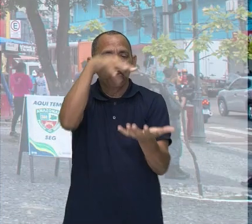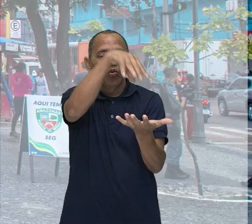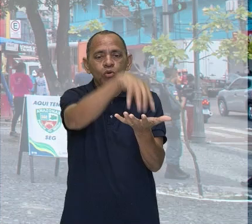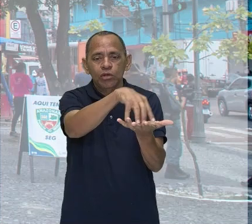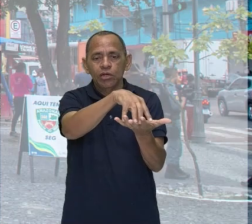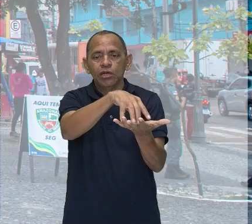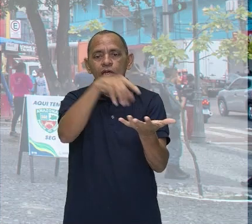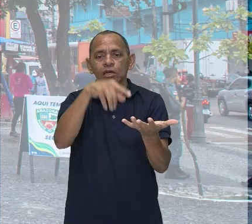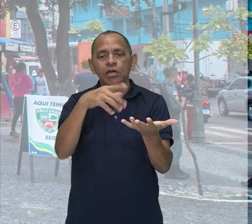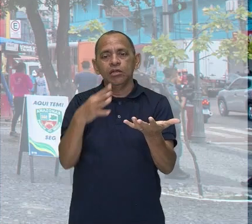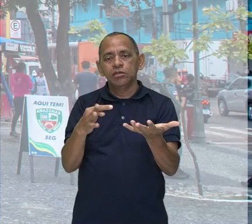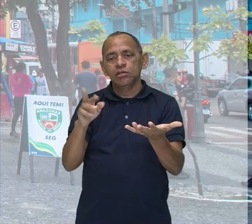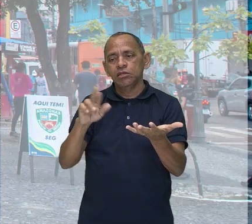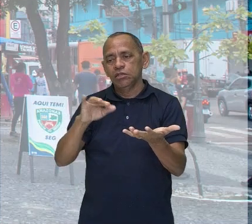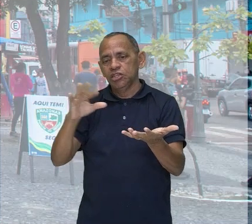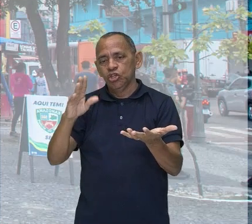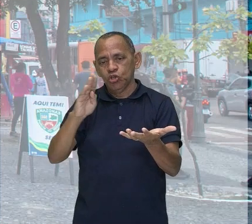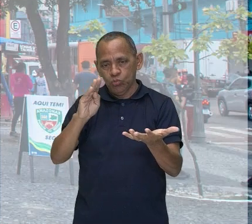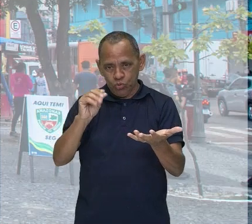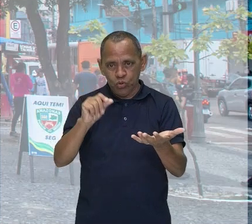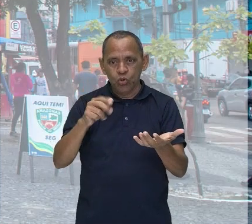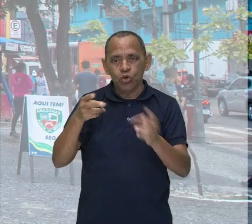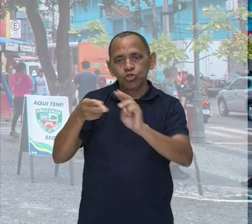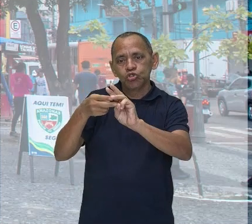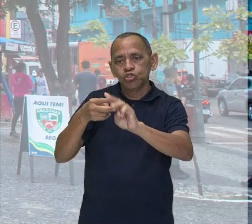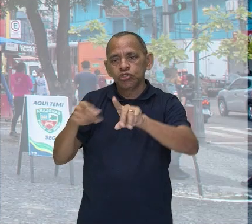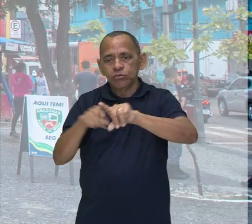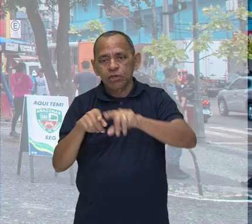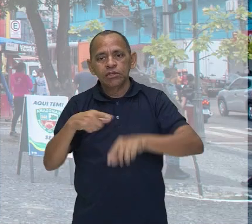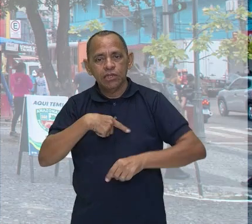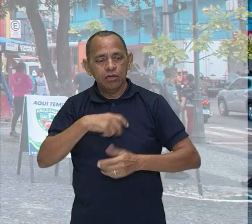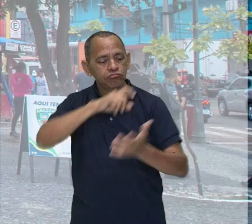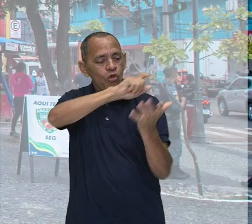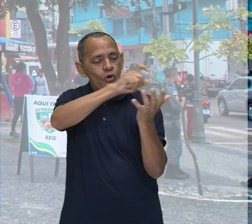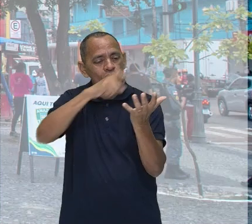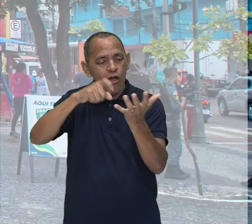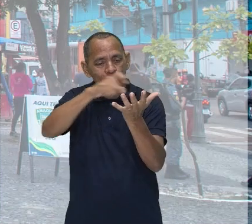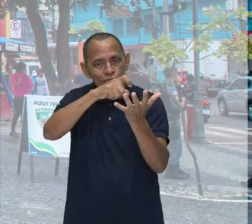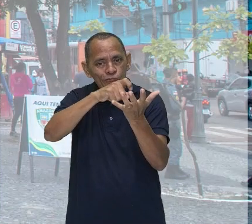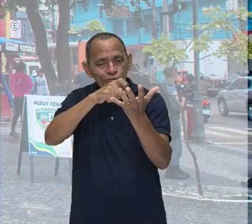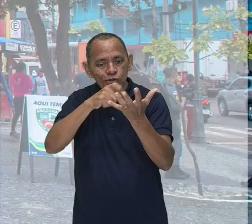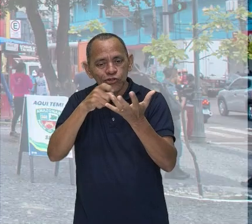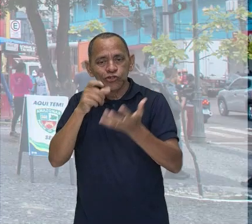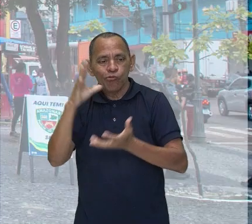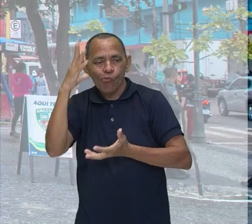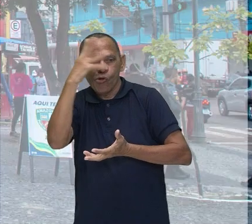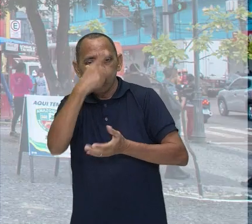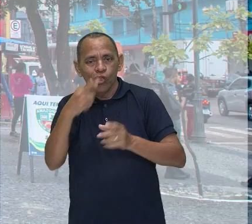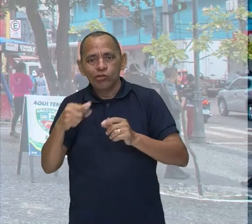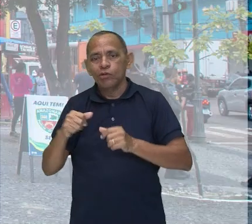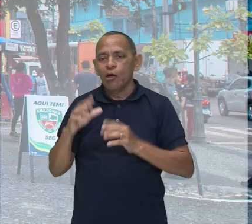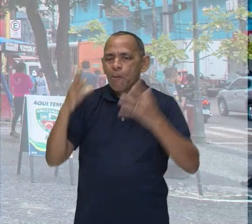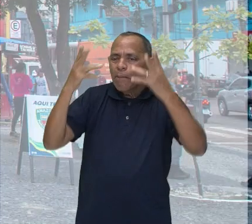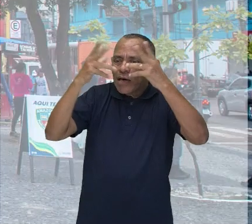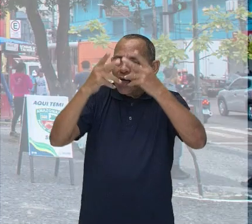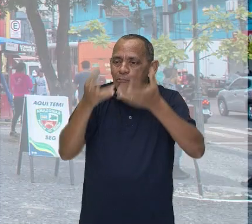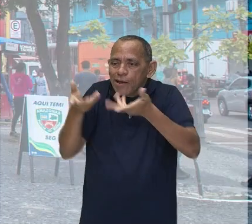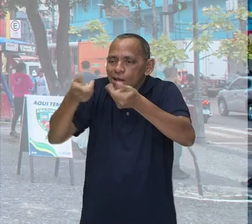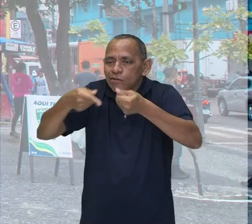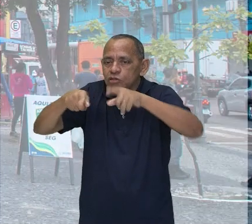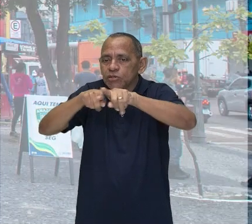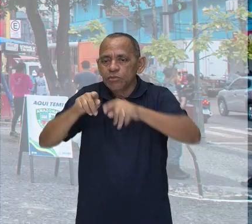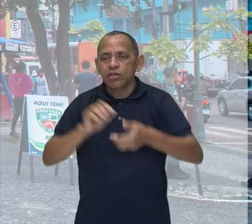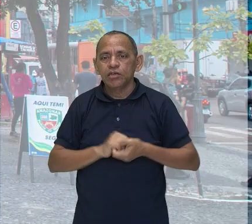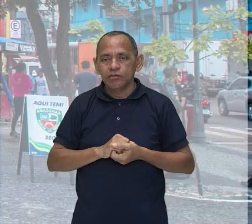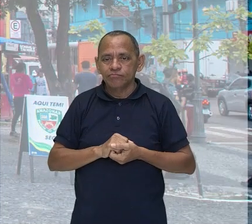vê bastante coisa, e aí tem esse grafite lindo, que era o que é uma índia, embelezando, então é uma forma